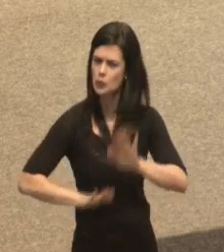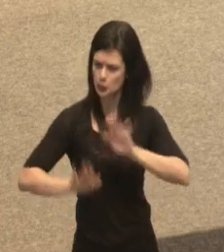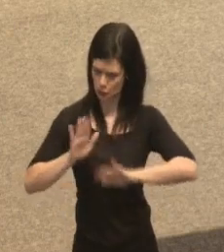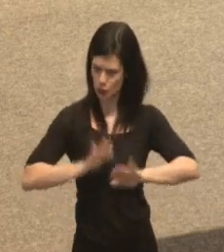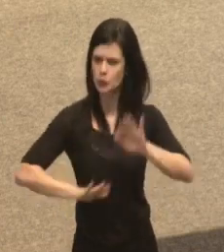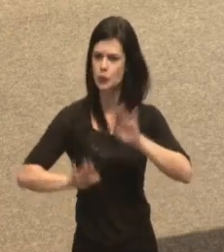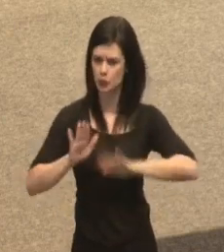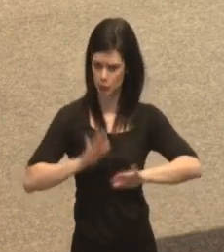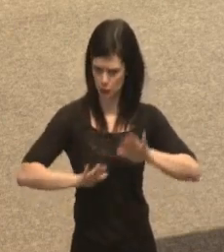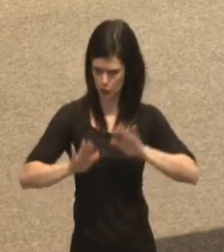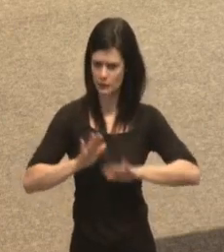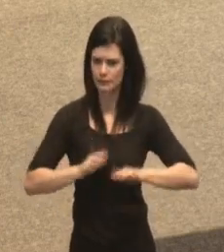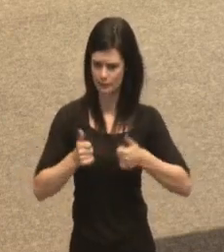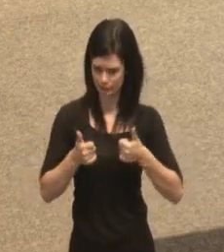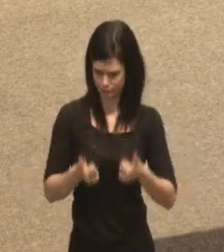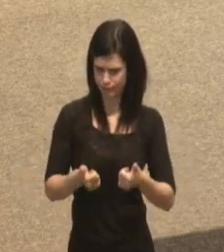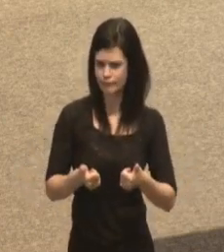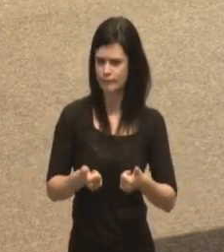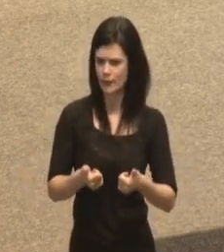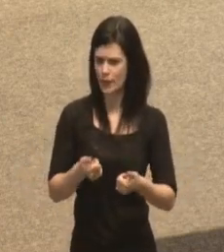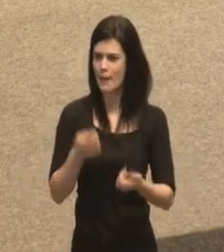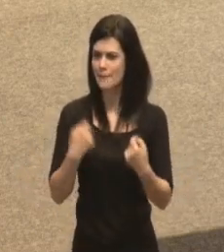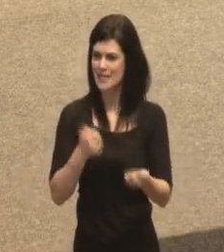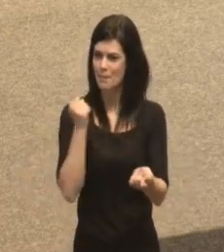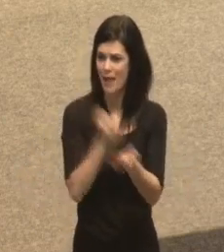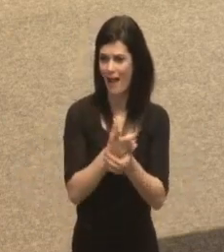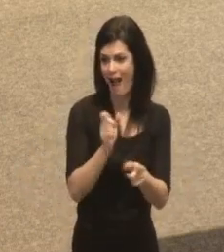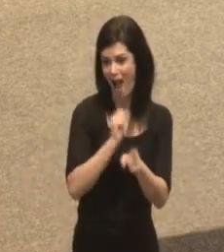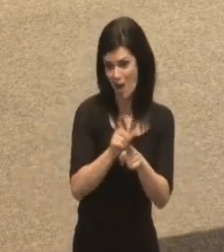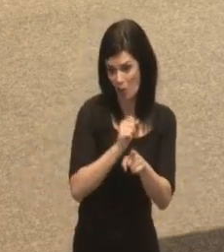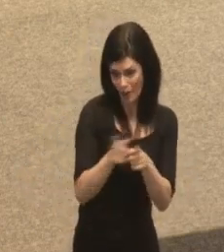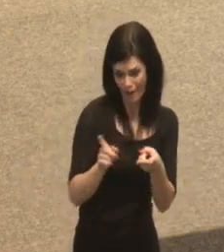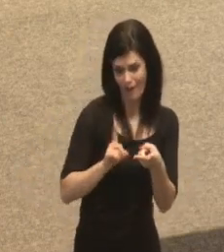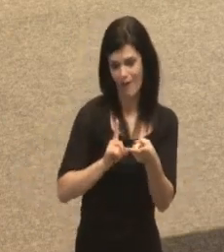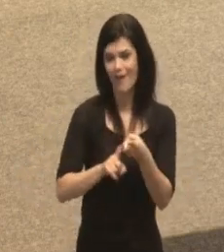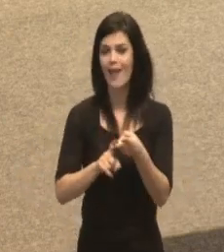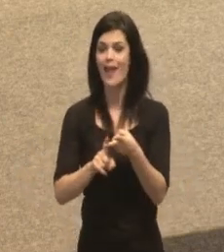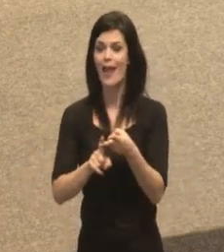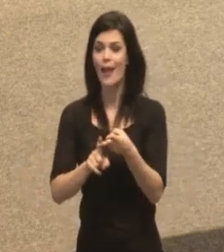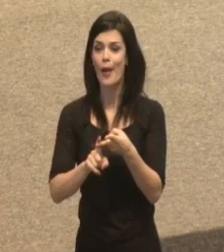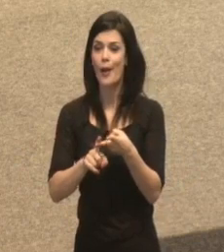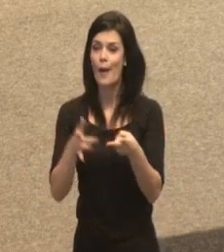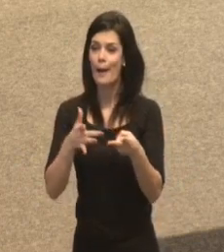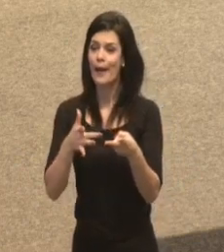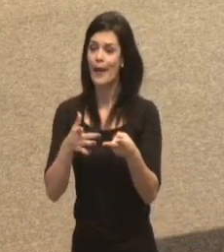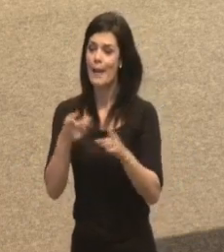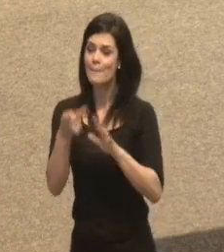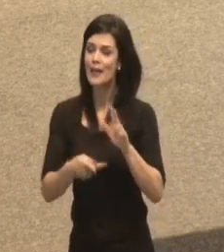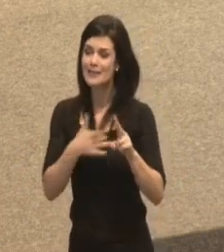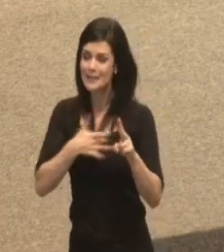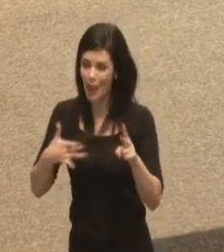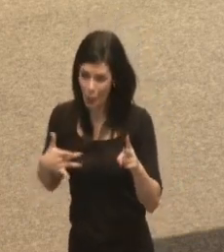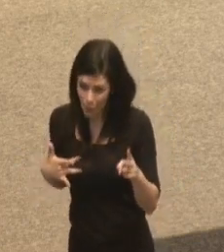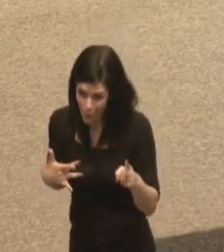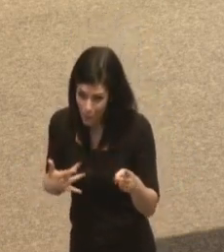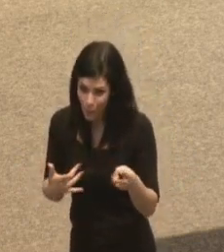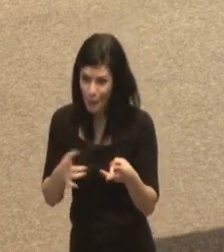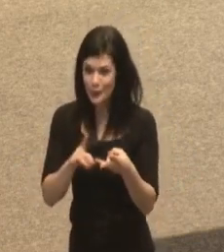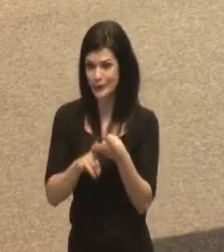recursos são investidos para pagar aluguéis, para pagar o plano de saúde dos missionários,